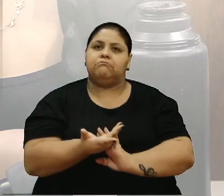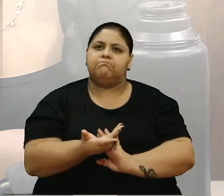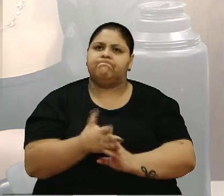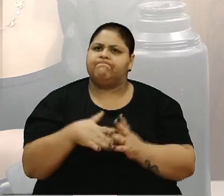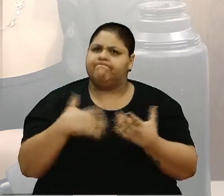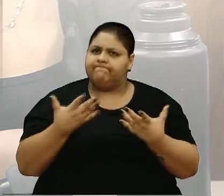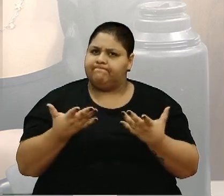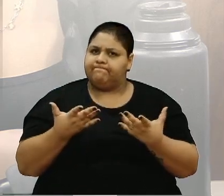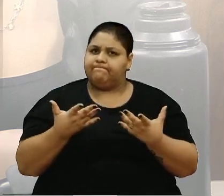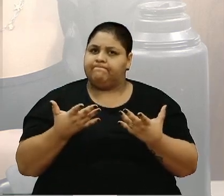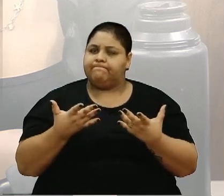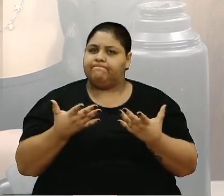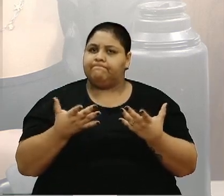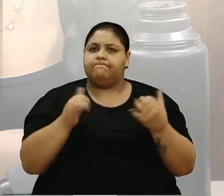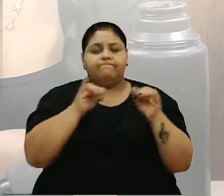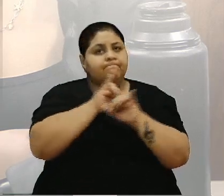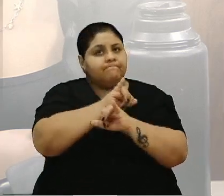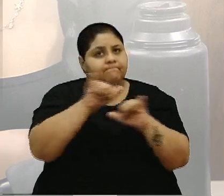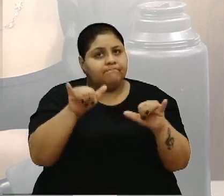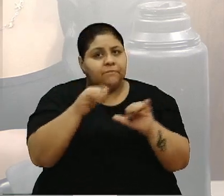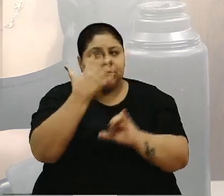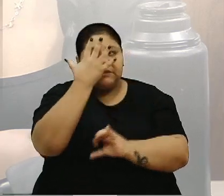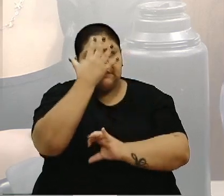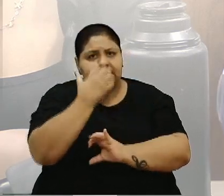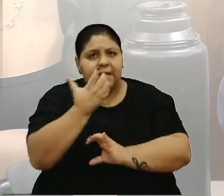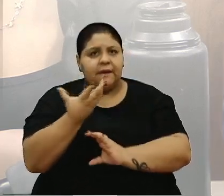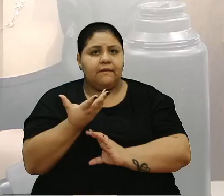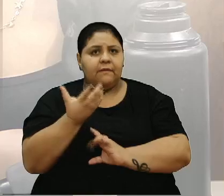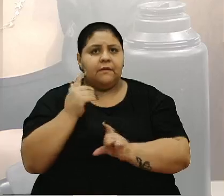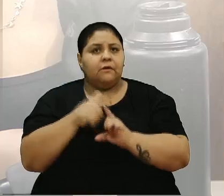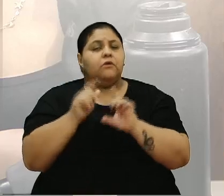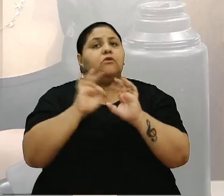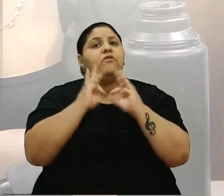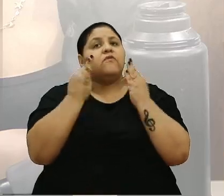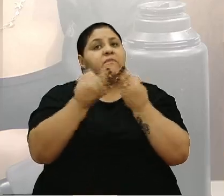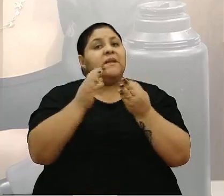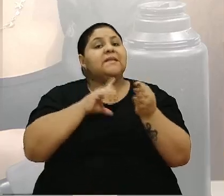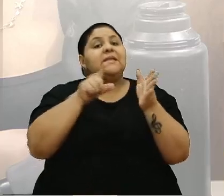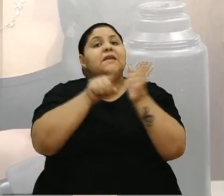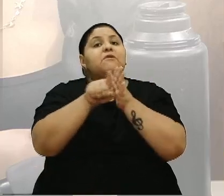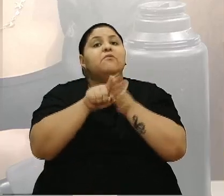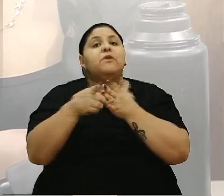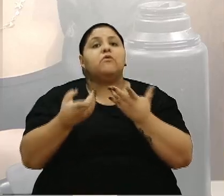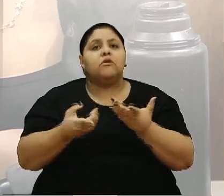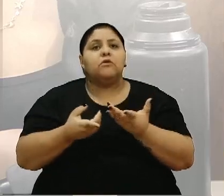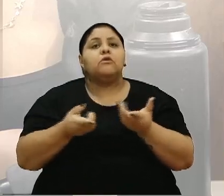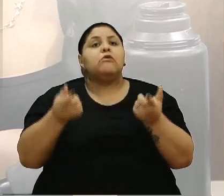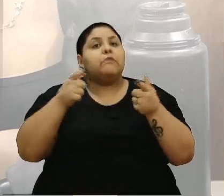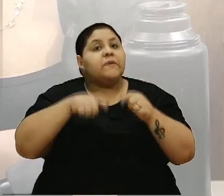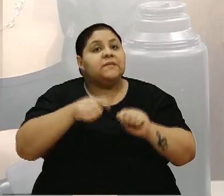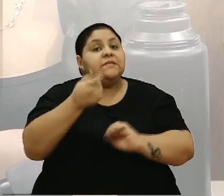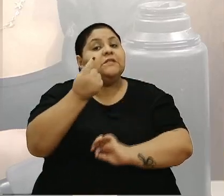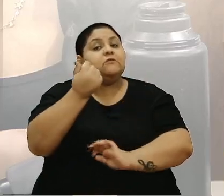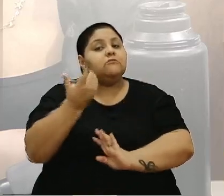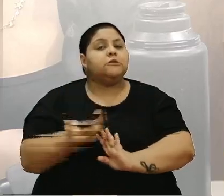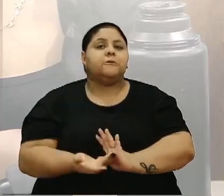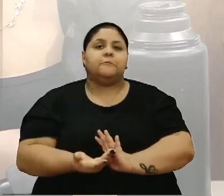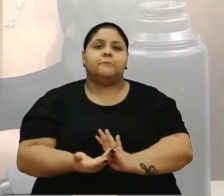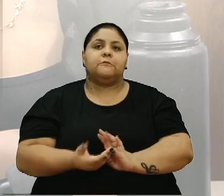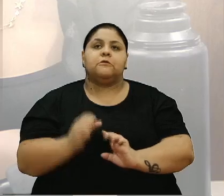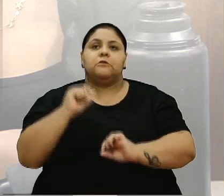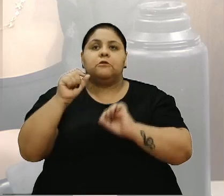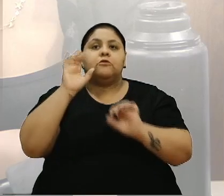Então, esse é um dado muito sério, porque as famílias têm questionado, precisam desses recursos. E o